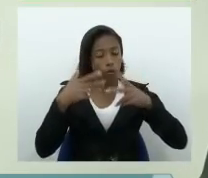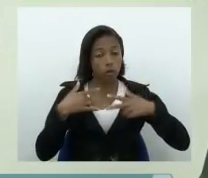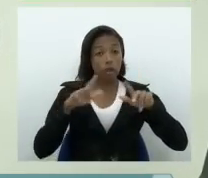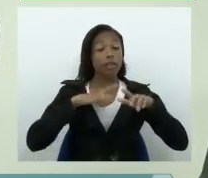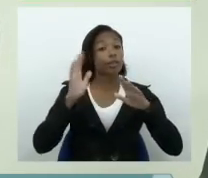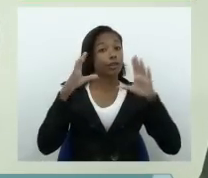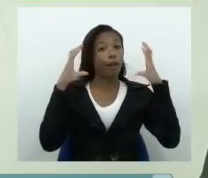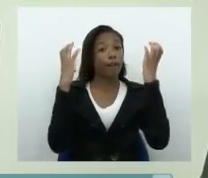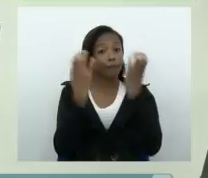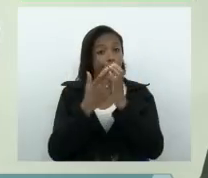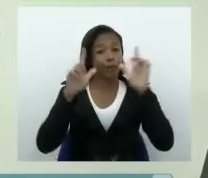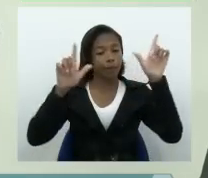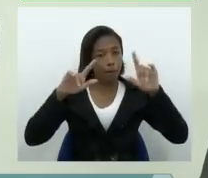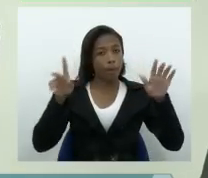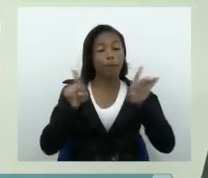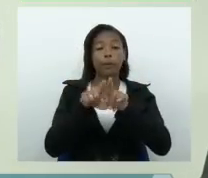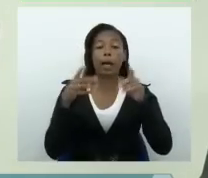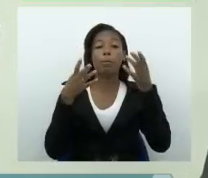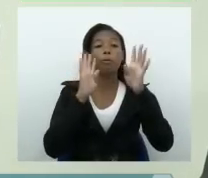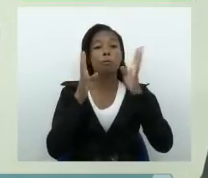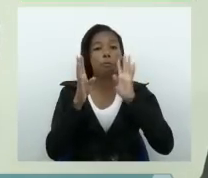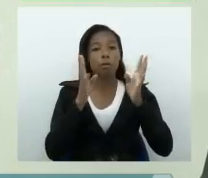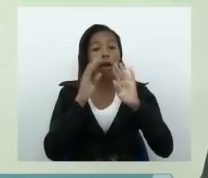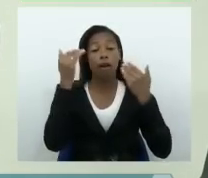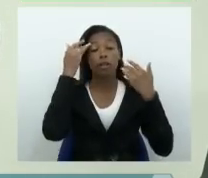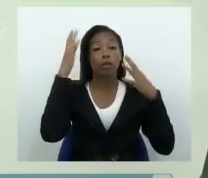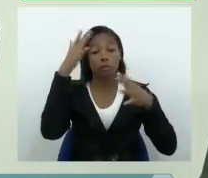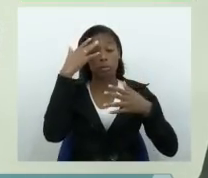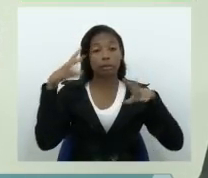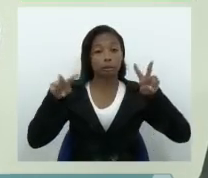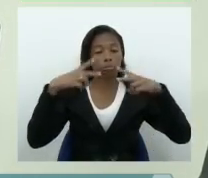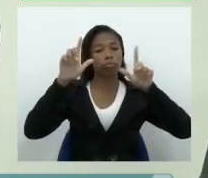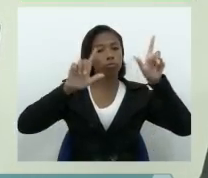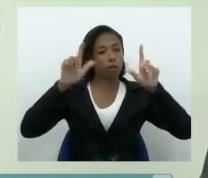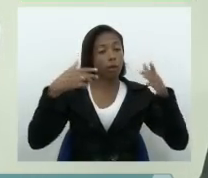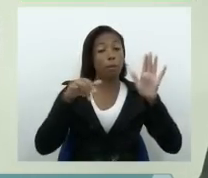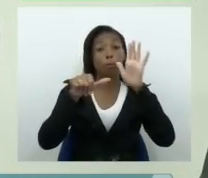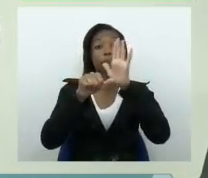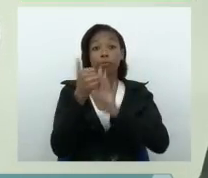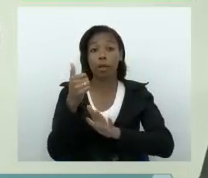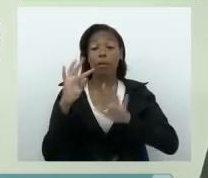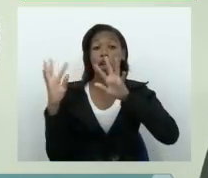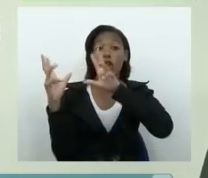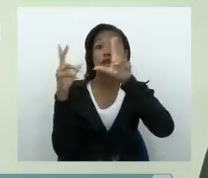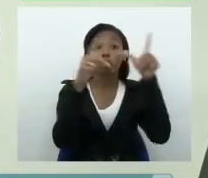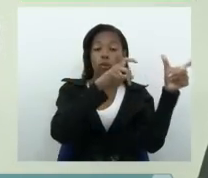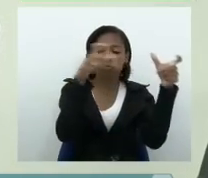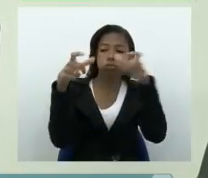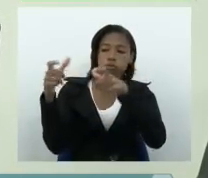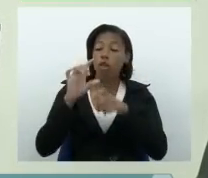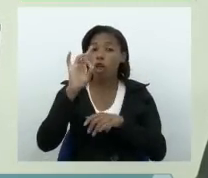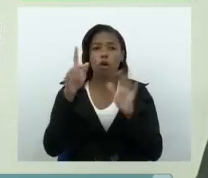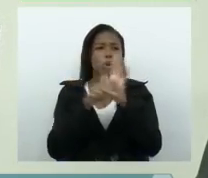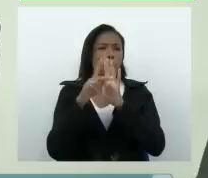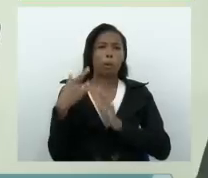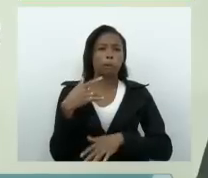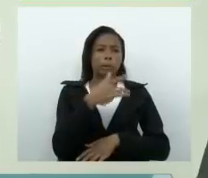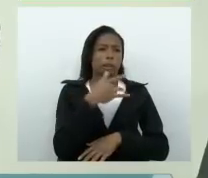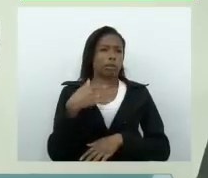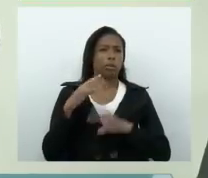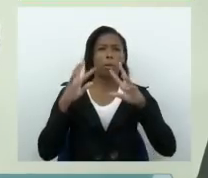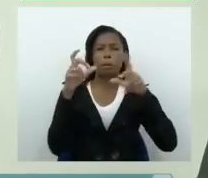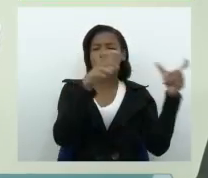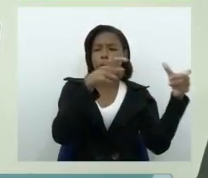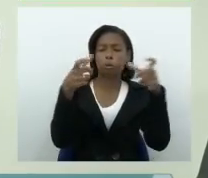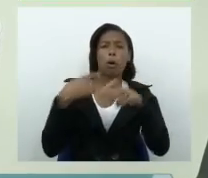vivo também pelo Facebook, e aliás, quero agradecer a todos que nos acompanham. Primeiro, em todos os setores, não só na saúde, o